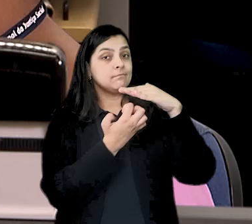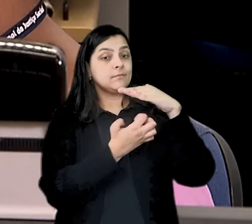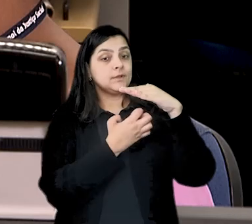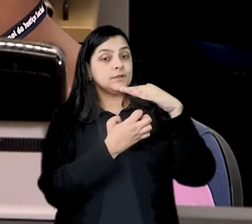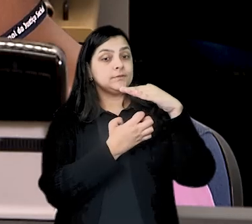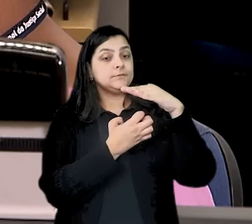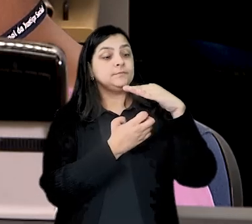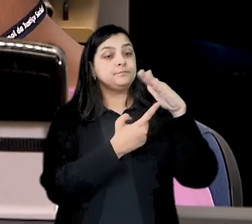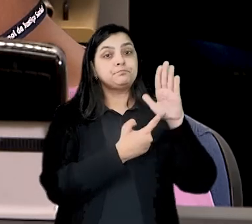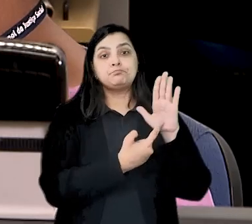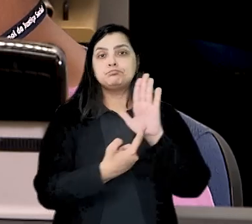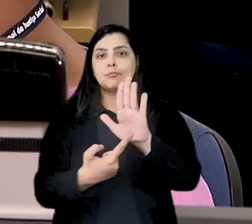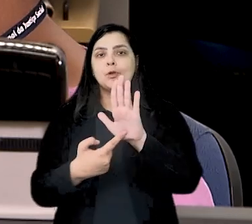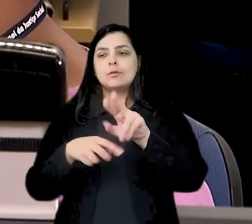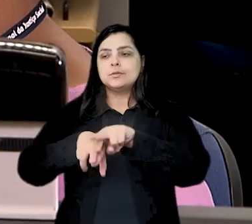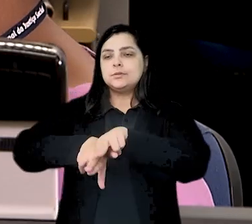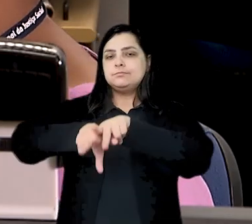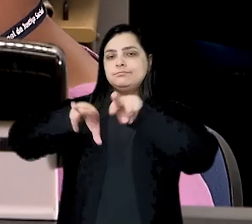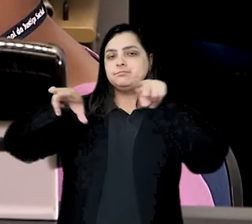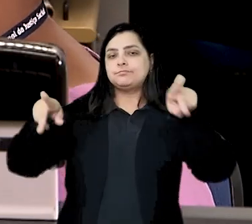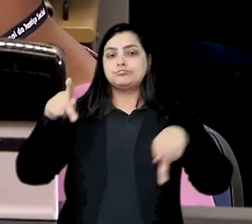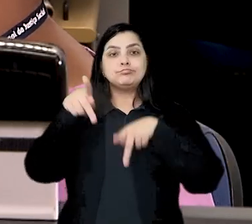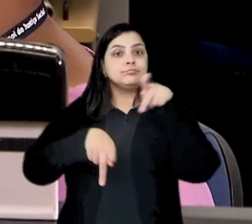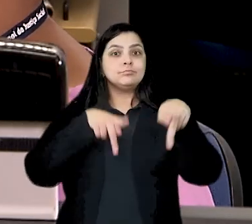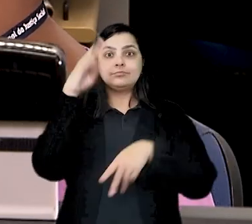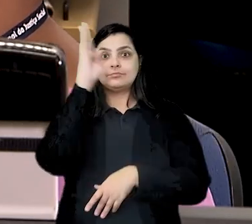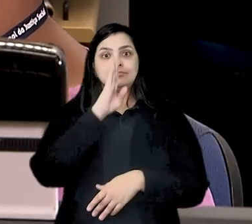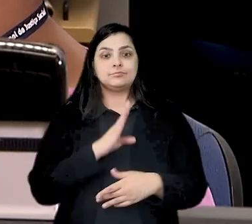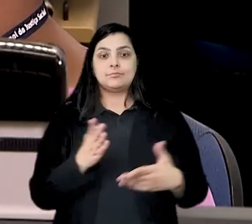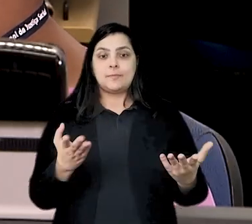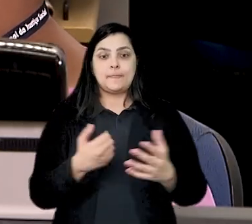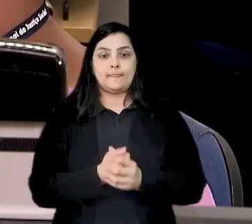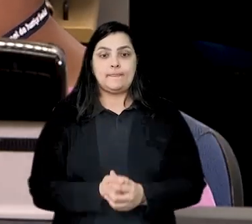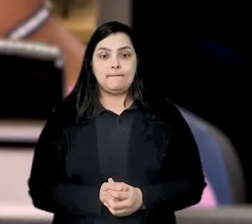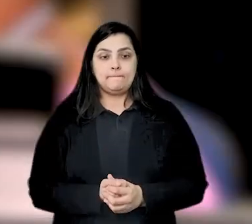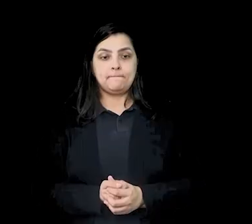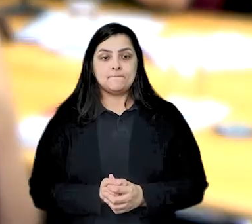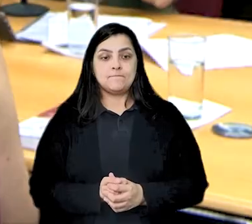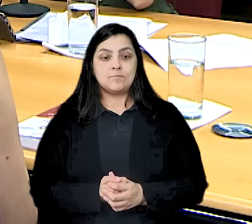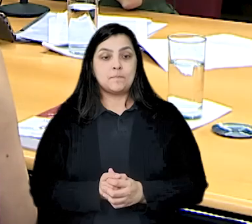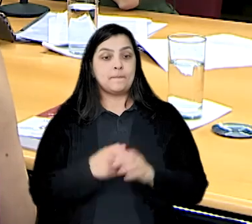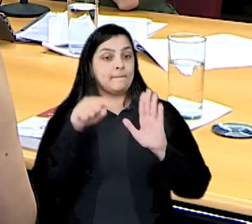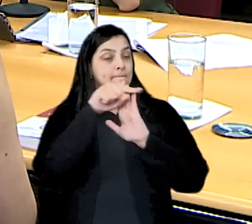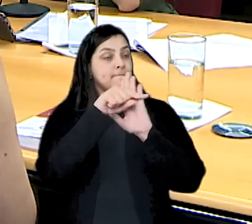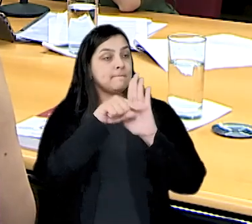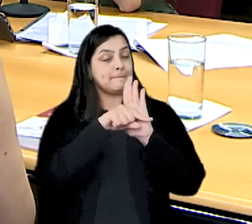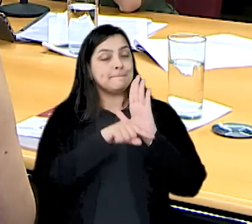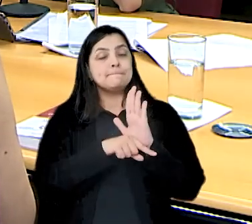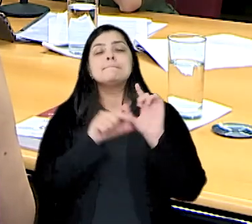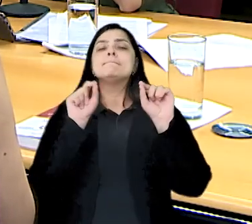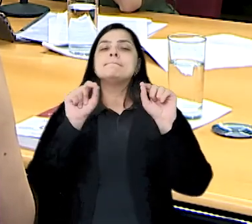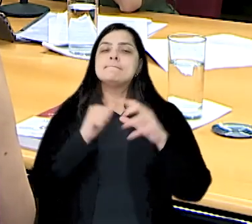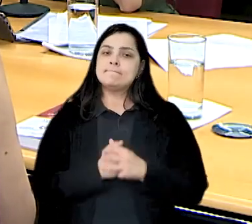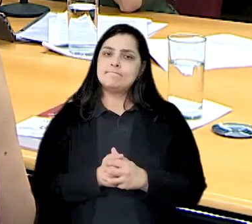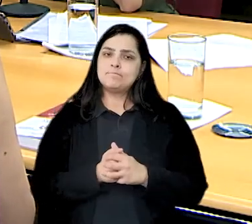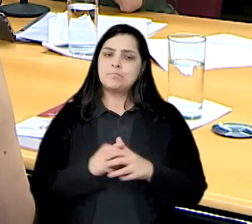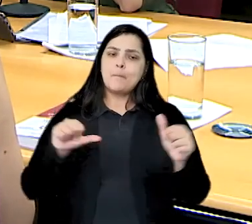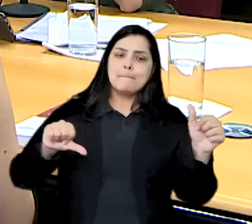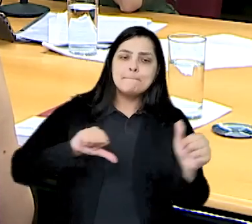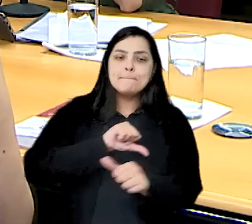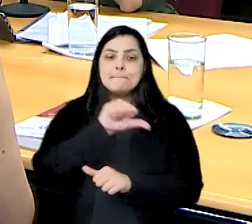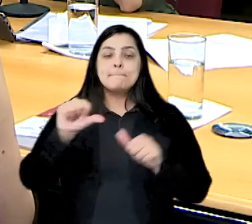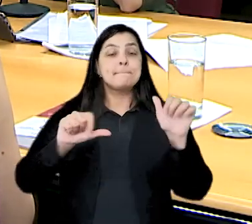as empresas refletem a diversidade da população brasileira. O grande questionamento dos pesquisadores é: